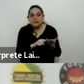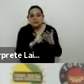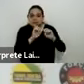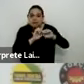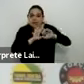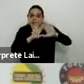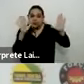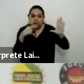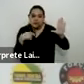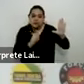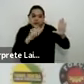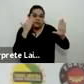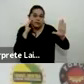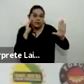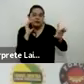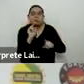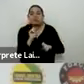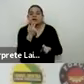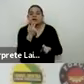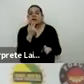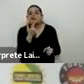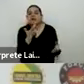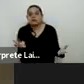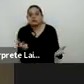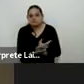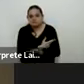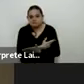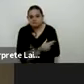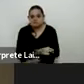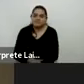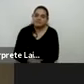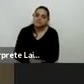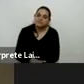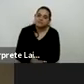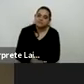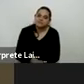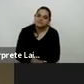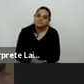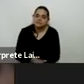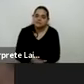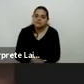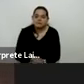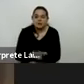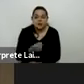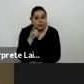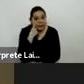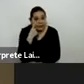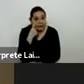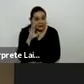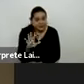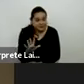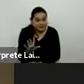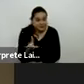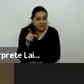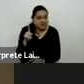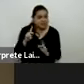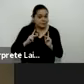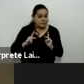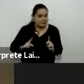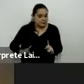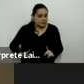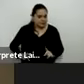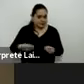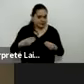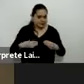entendermos esses desativos. É com você, Marcos. Olha, Gilce, essa postura do ministro Paulo Guedes